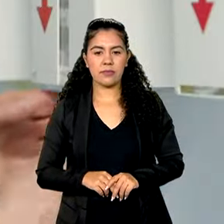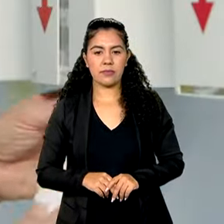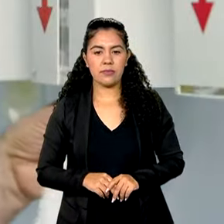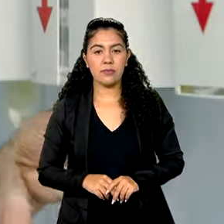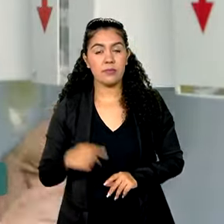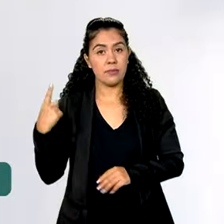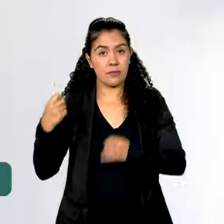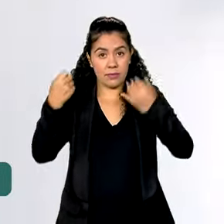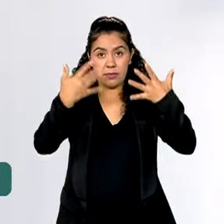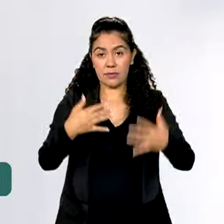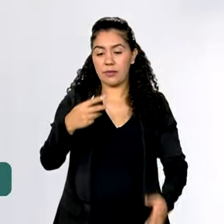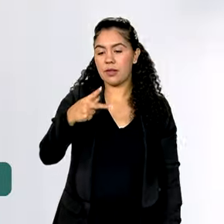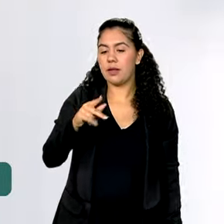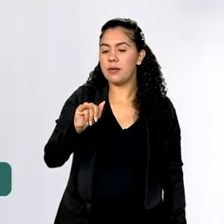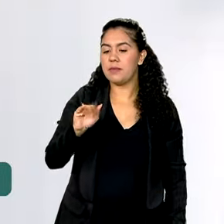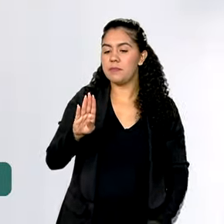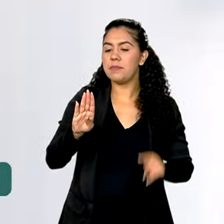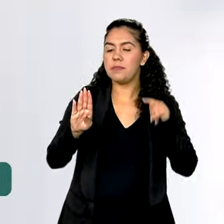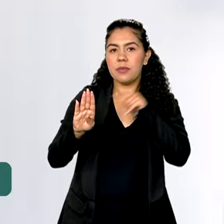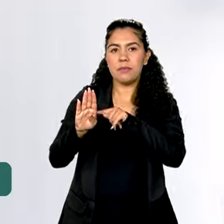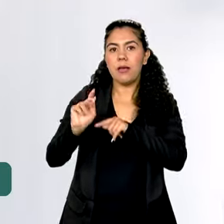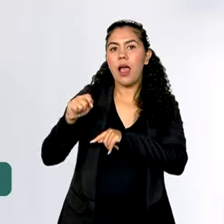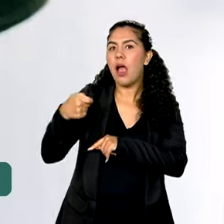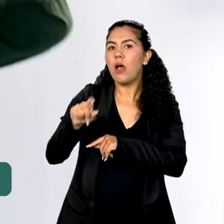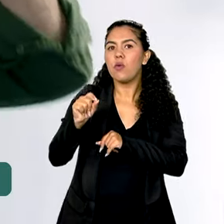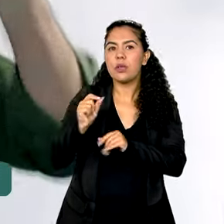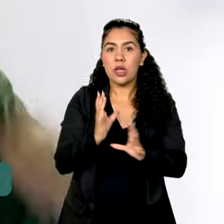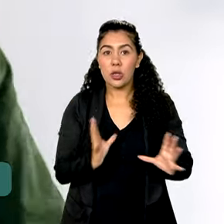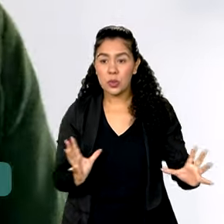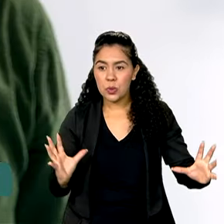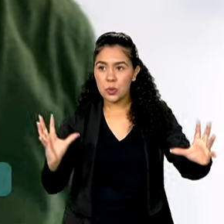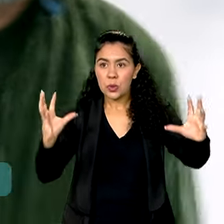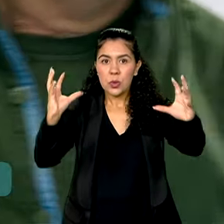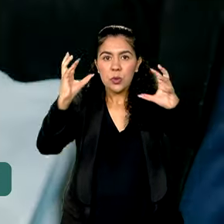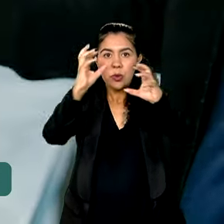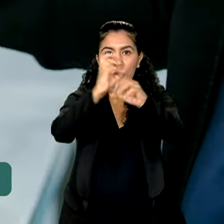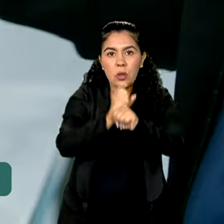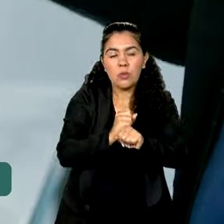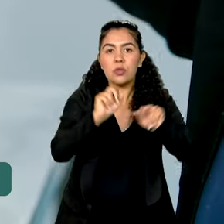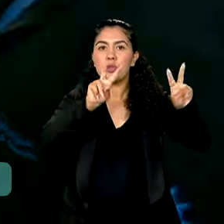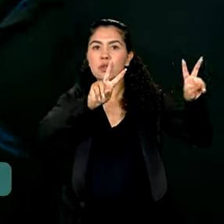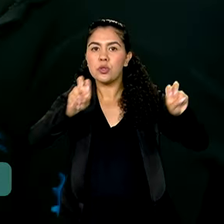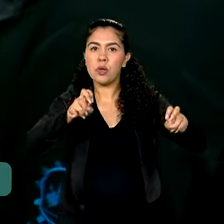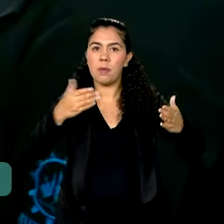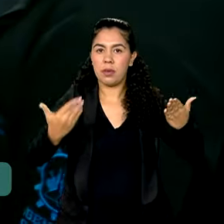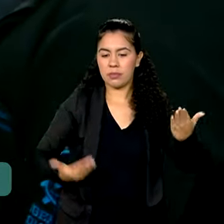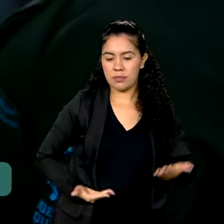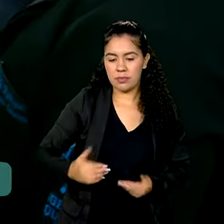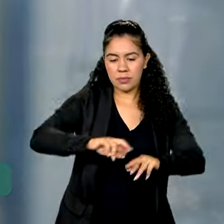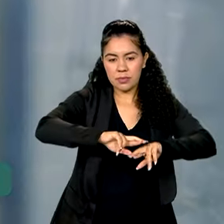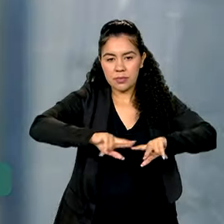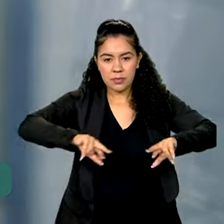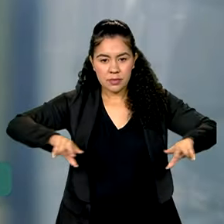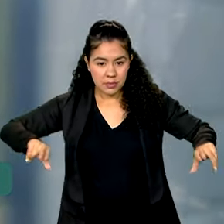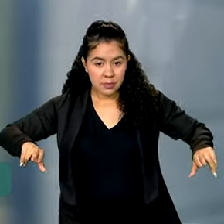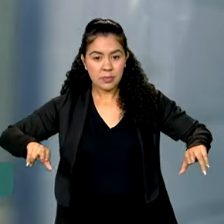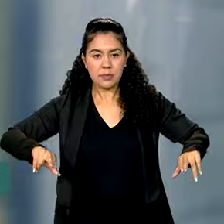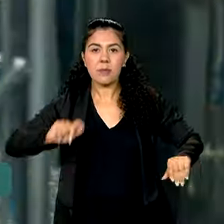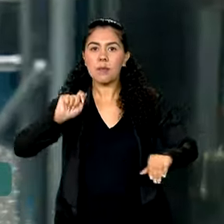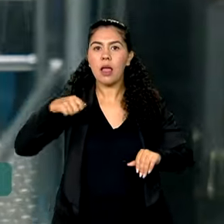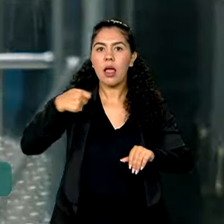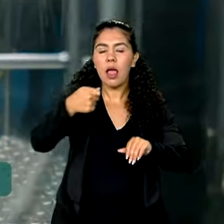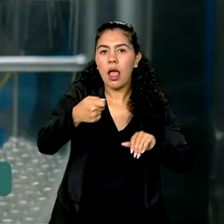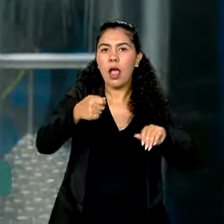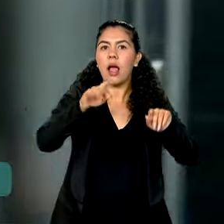O produto interno bruto é a soma de tudo que um país produz em bens ou serviços. Ele é um termômetro da economia, pois indica